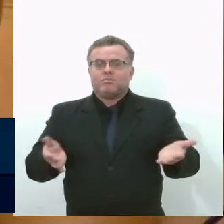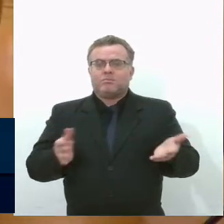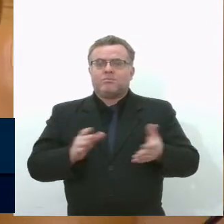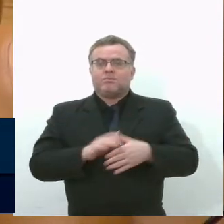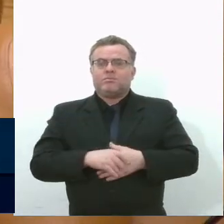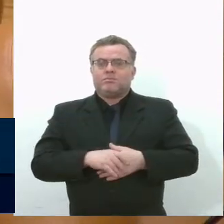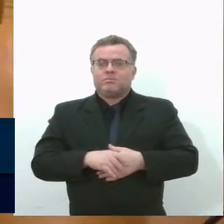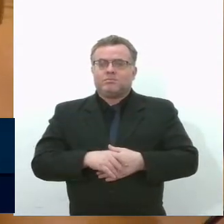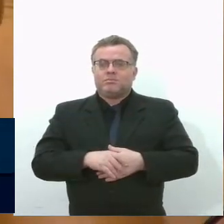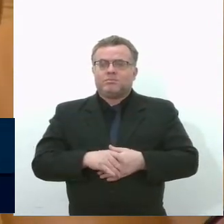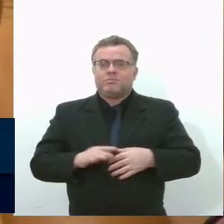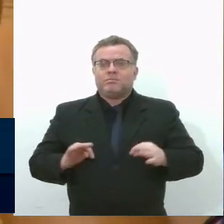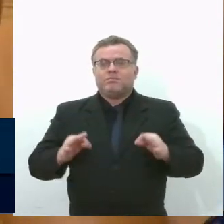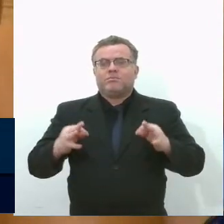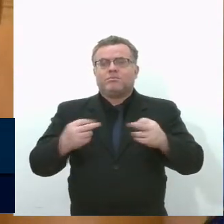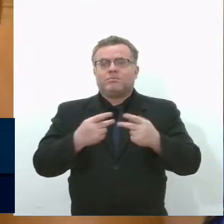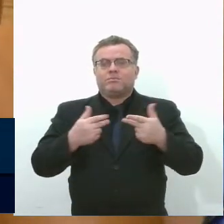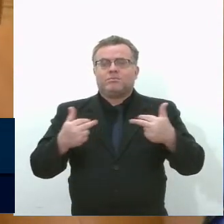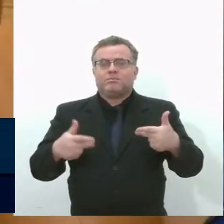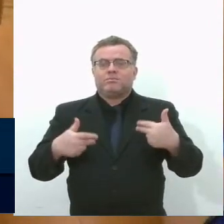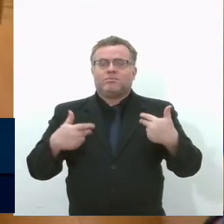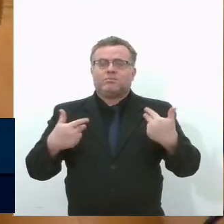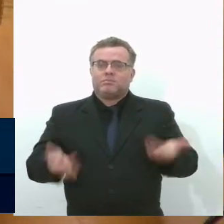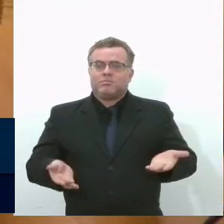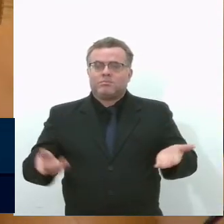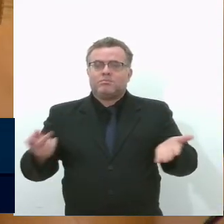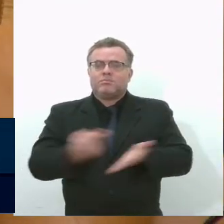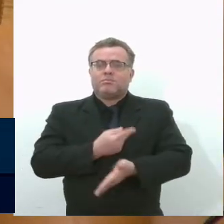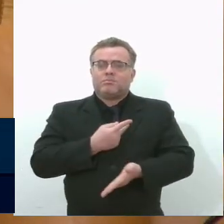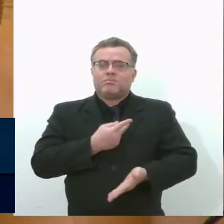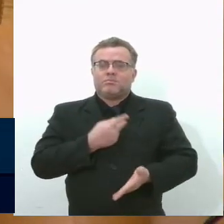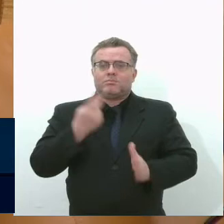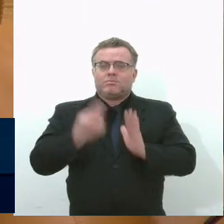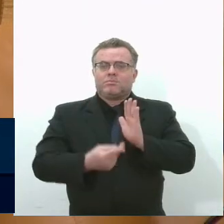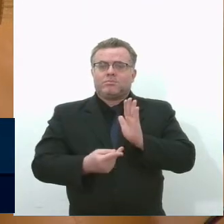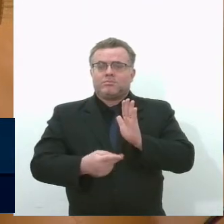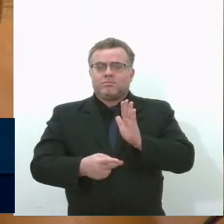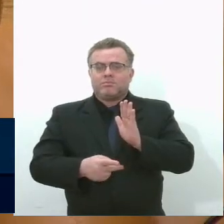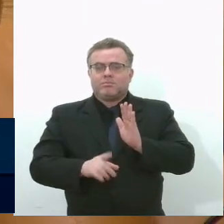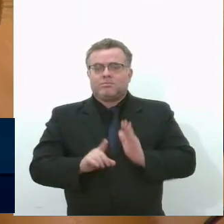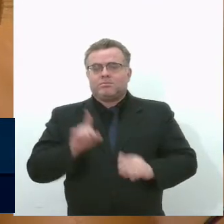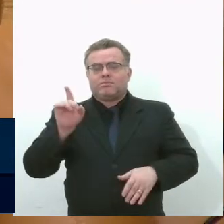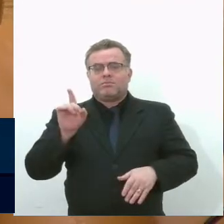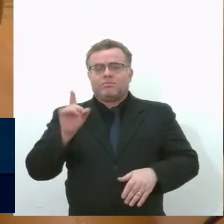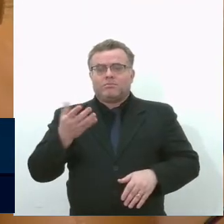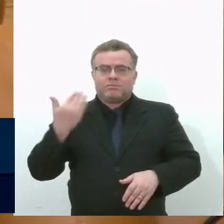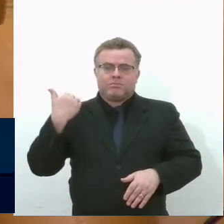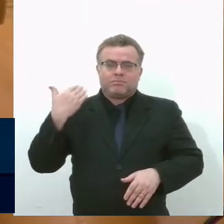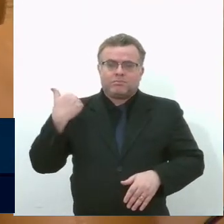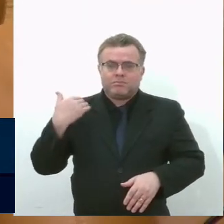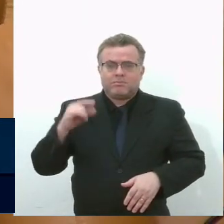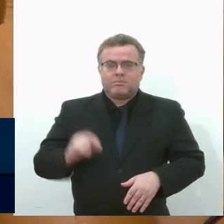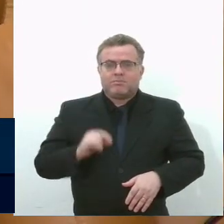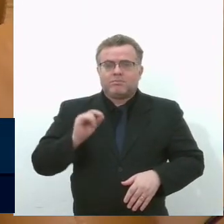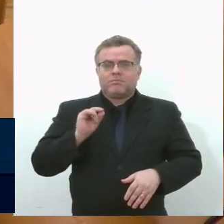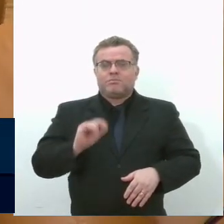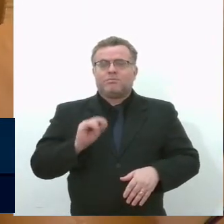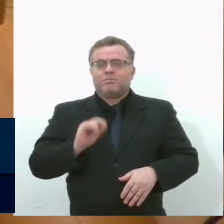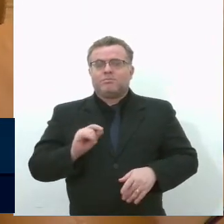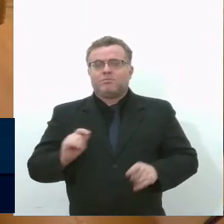isso. E quando foi feito, presidente, o projeto na época para se fazer era para tornar